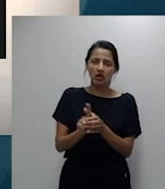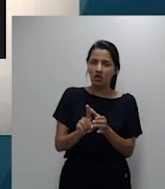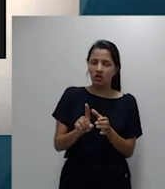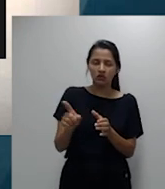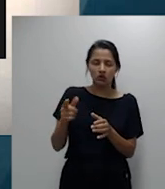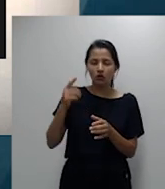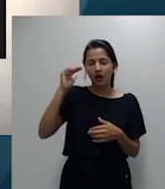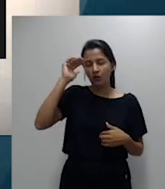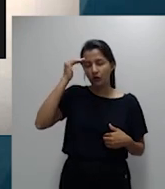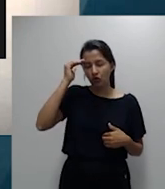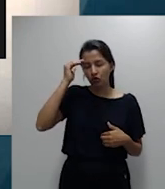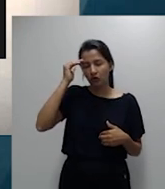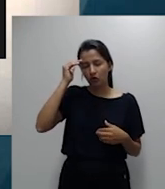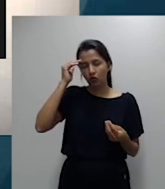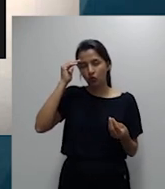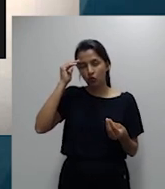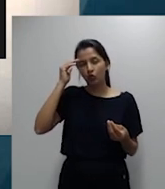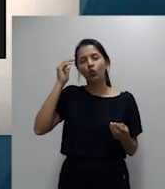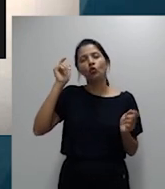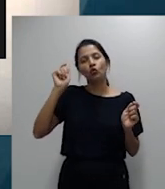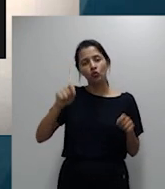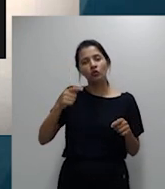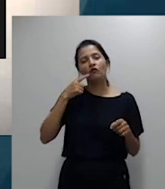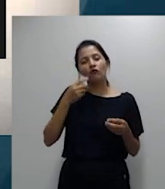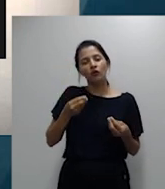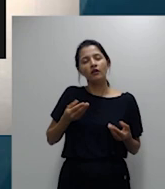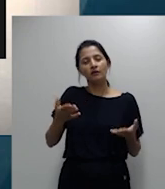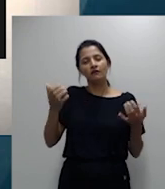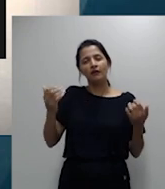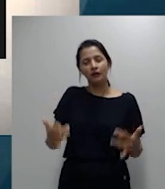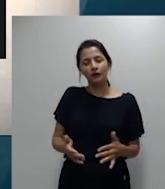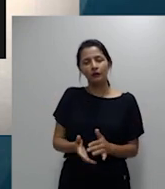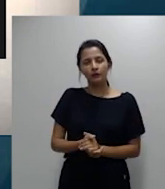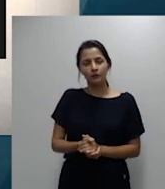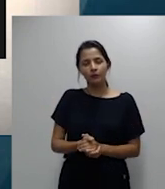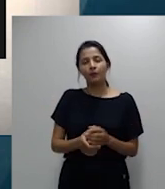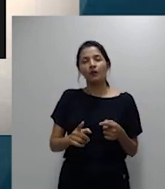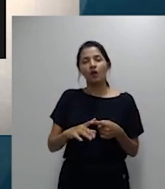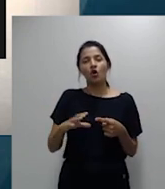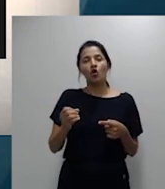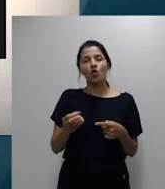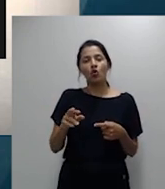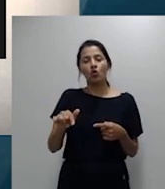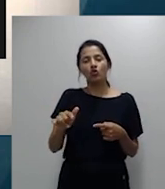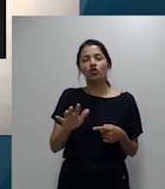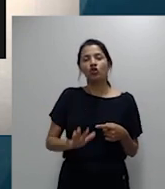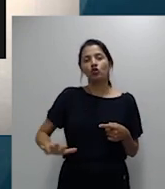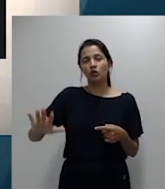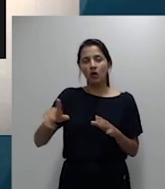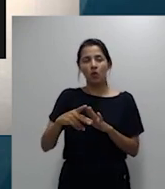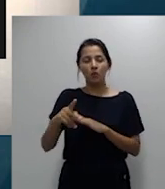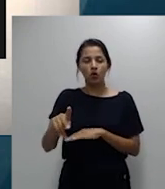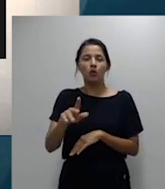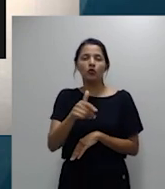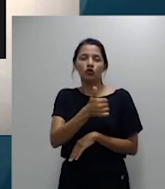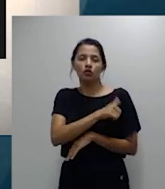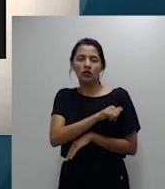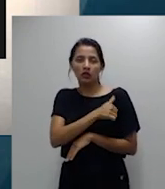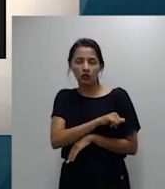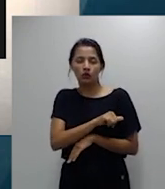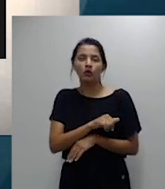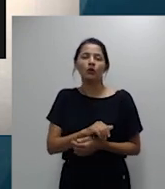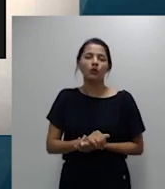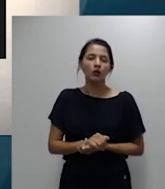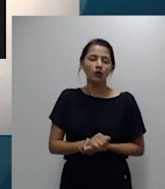compreensão do que fura por ela cedido é conte Regional região Tribunal de Justiça do Rio de Janeiro não TRF a